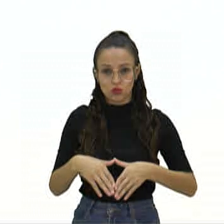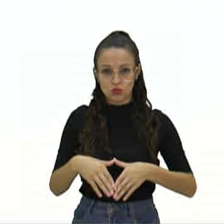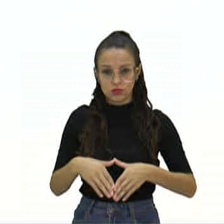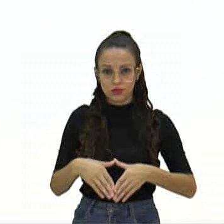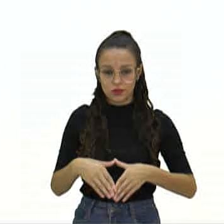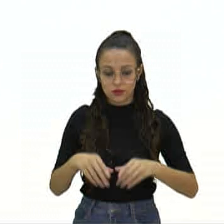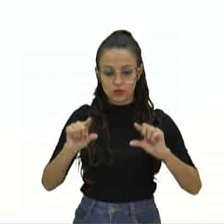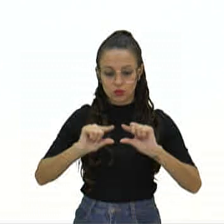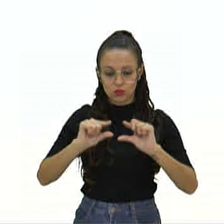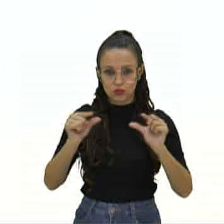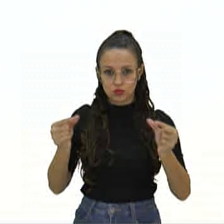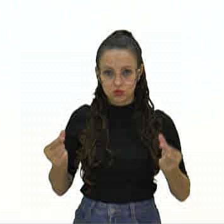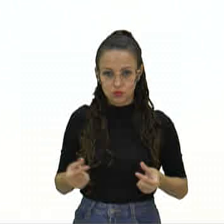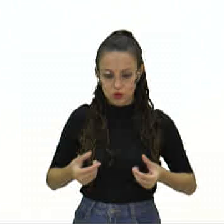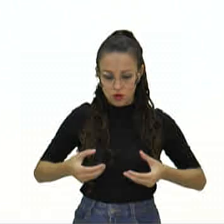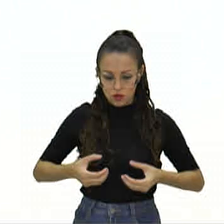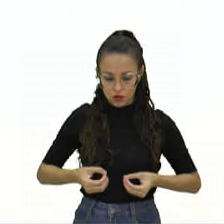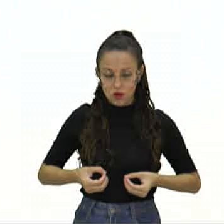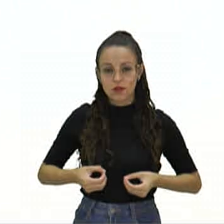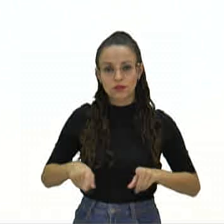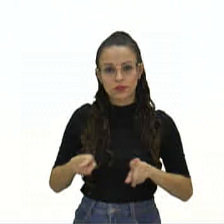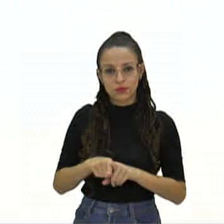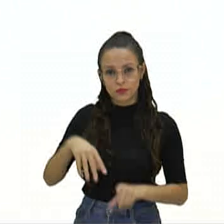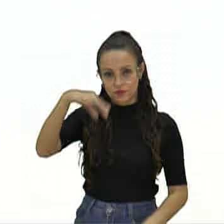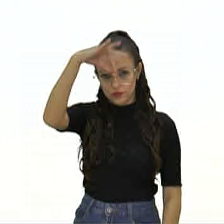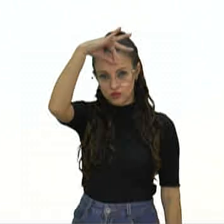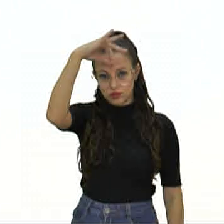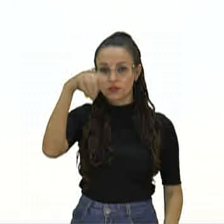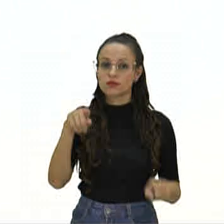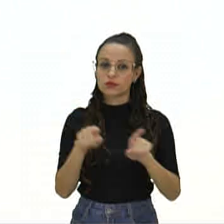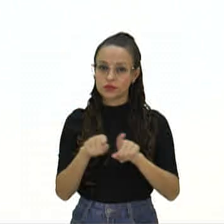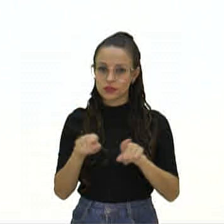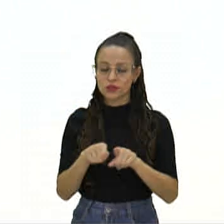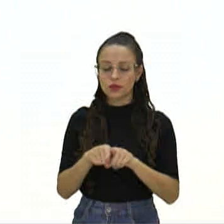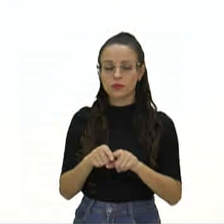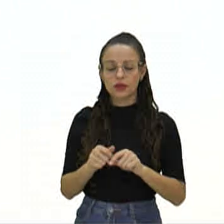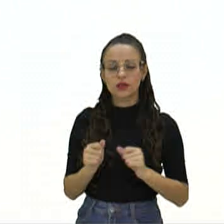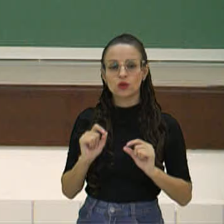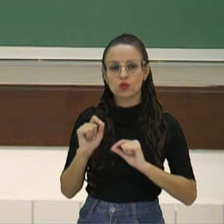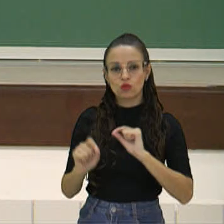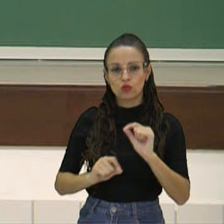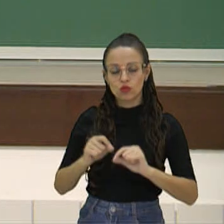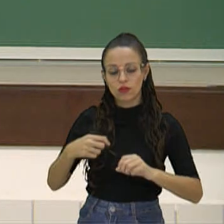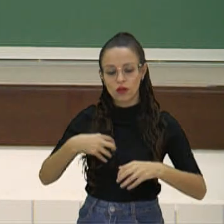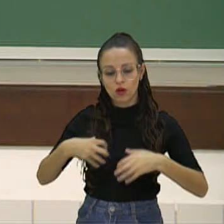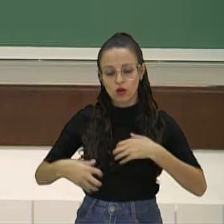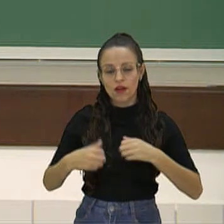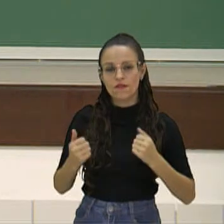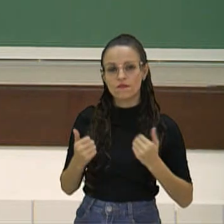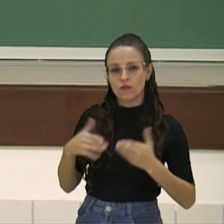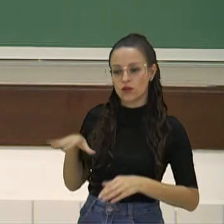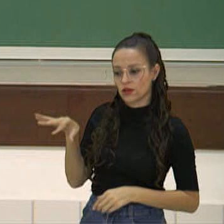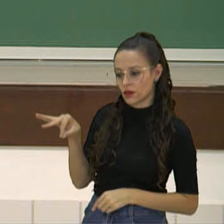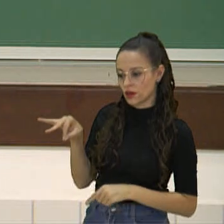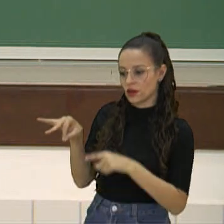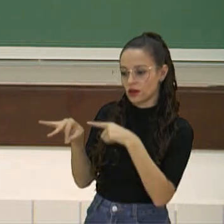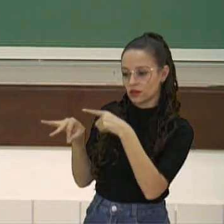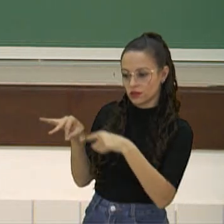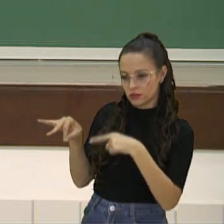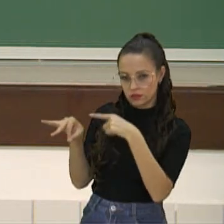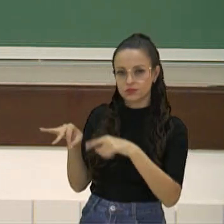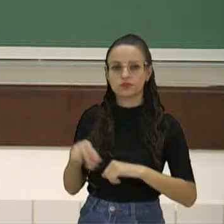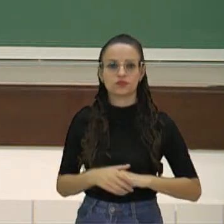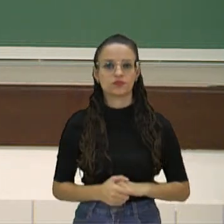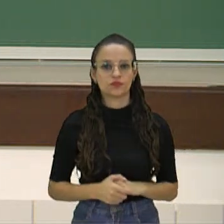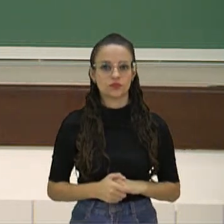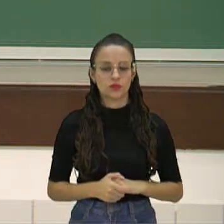tubas uterinas, pelo ovário e vagina, além de órgãos acessórios, que seriam mais os órgãos externos ali, né? No